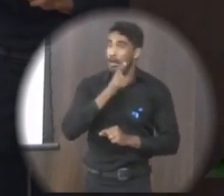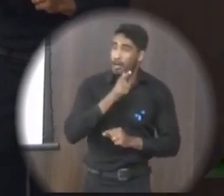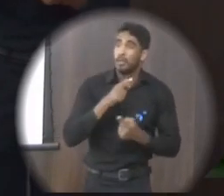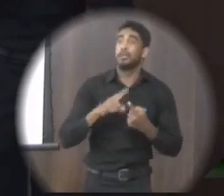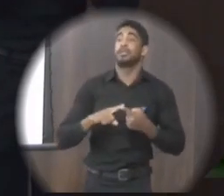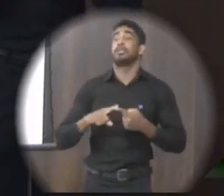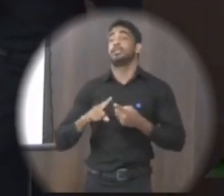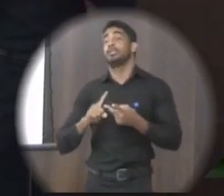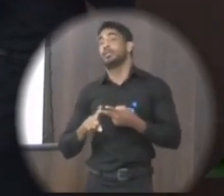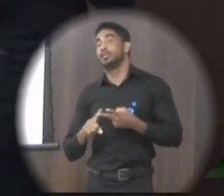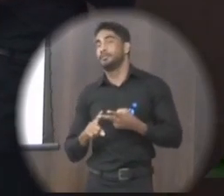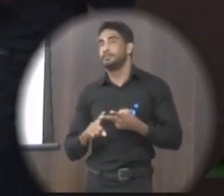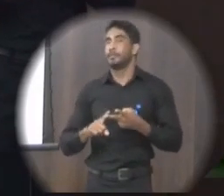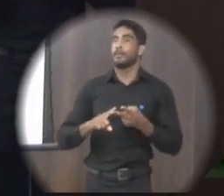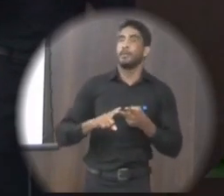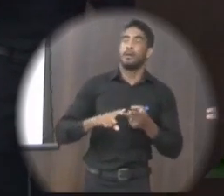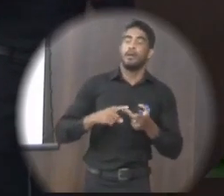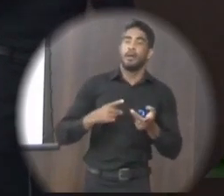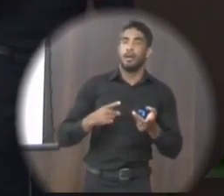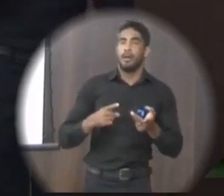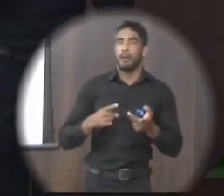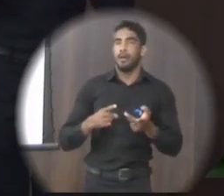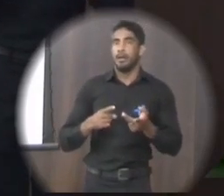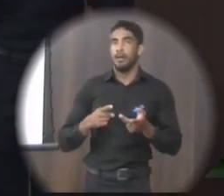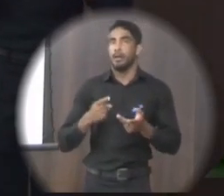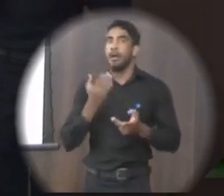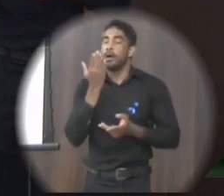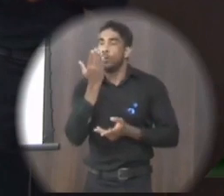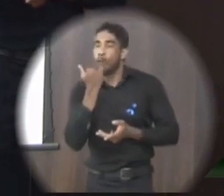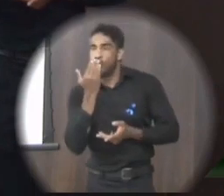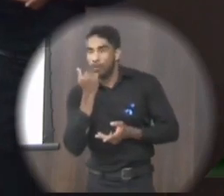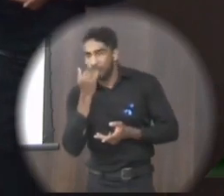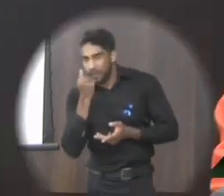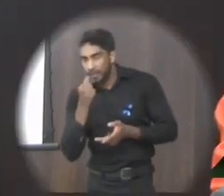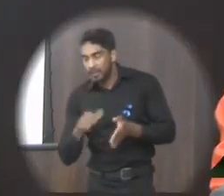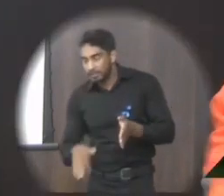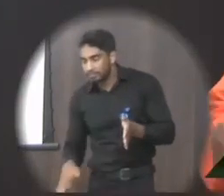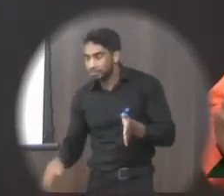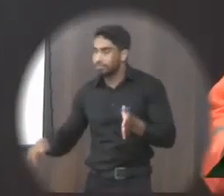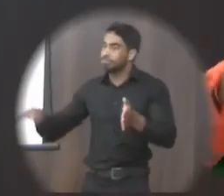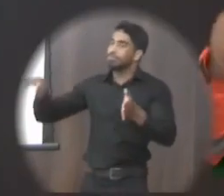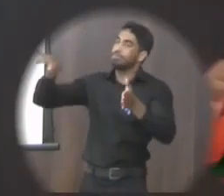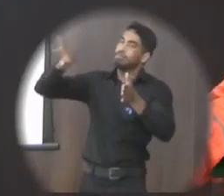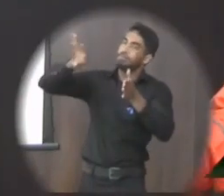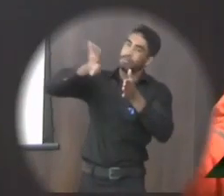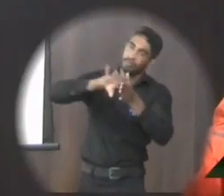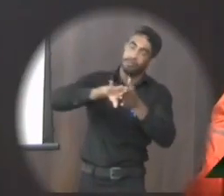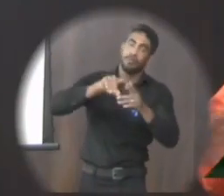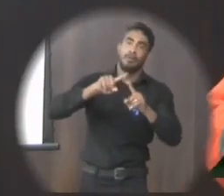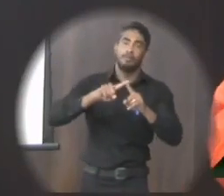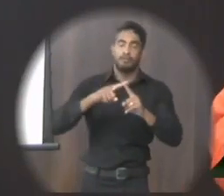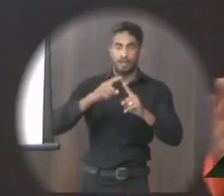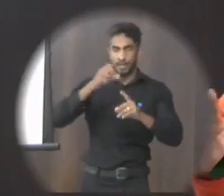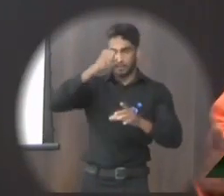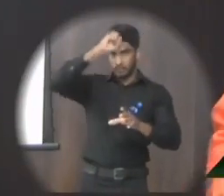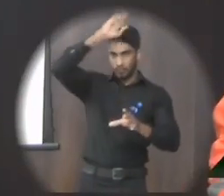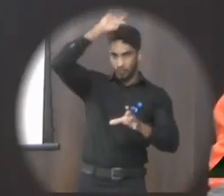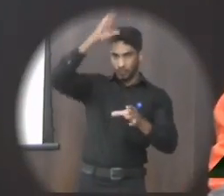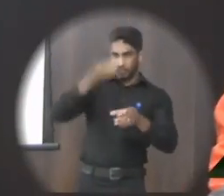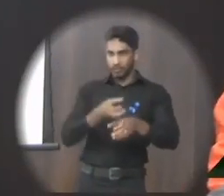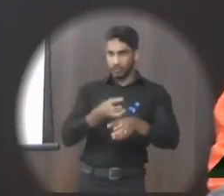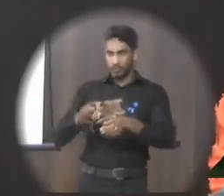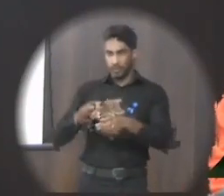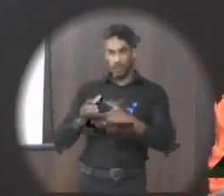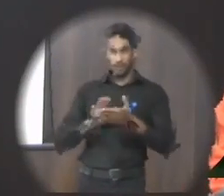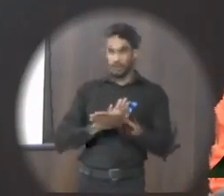às vezes o curso é o dia inteiro, então o almoço no período da tarde, mas por parte do Corpo de Bombeiros, sem custo